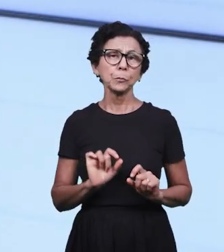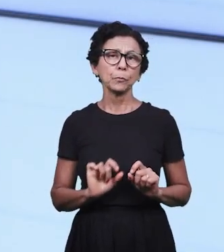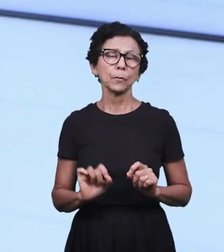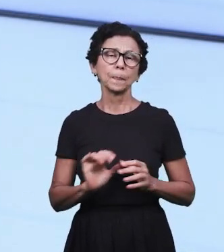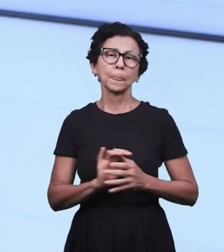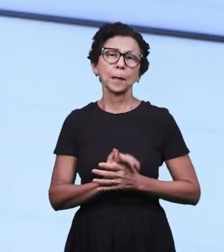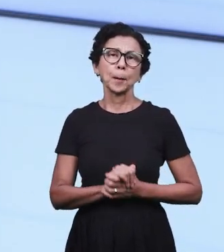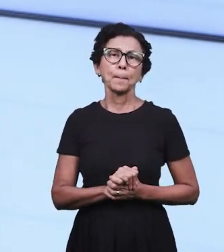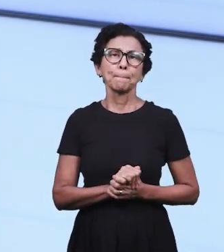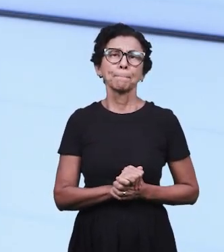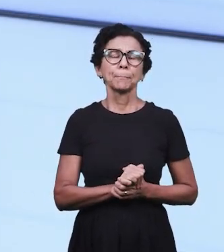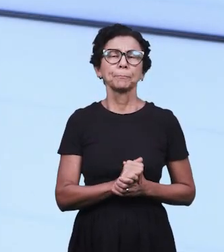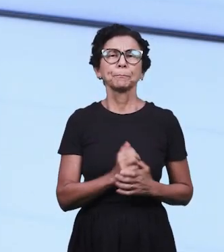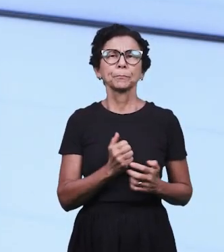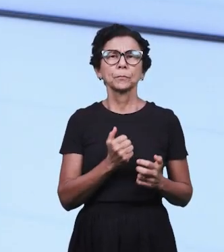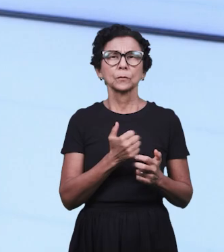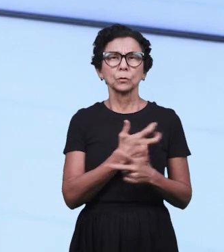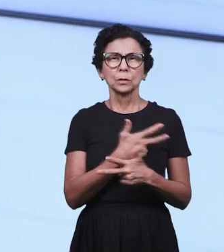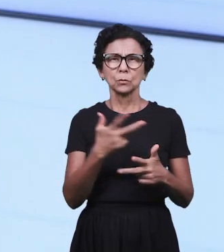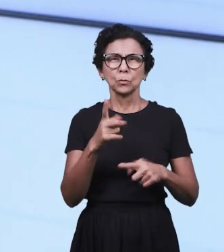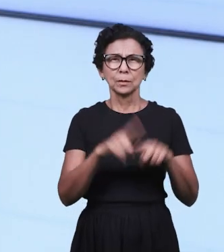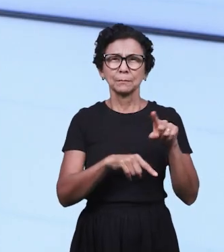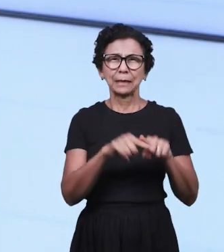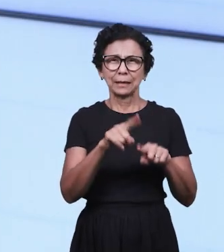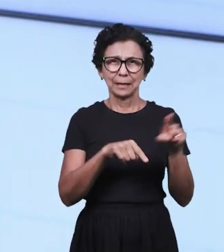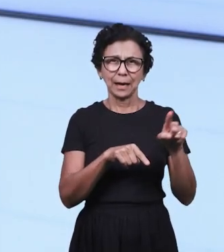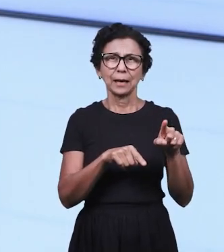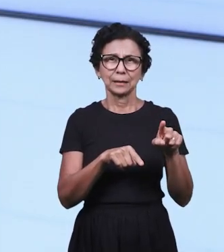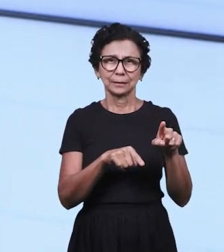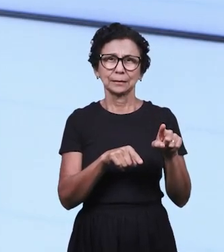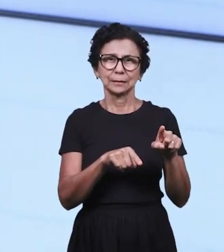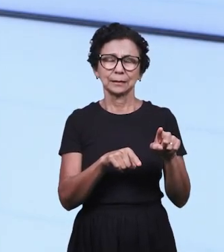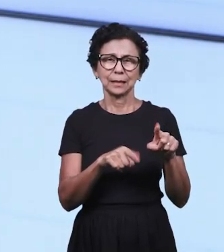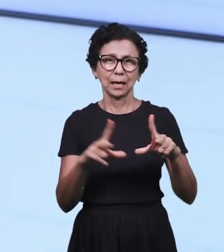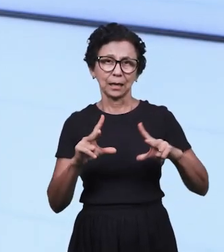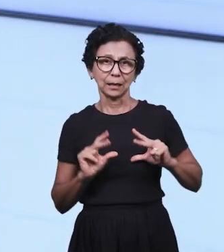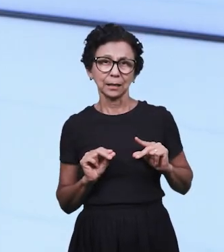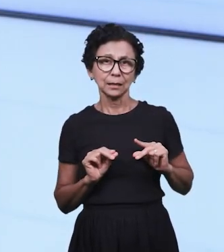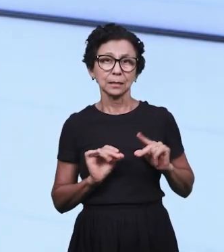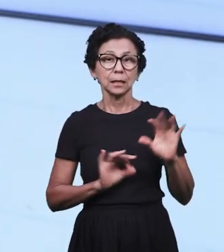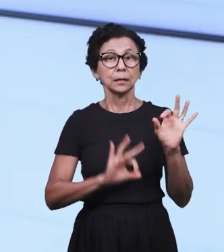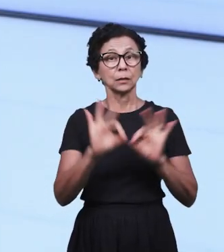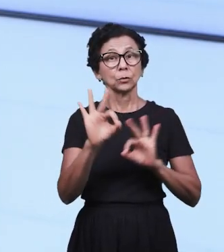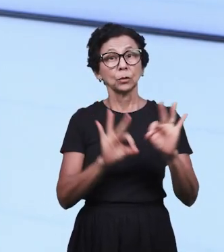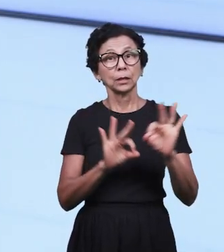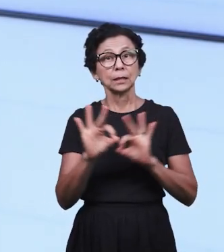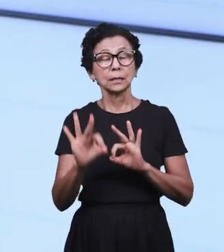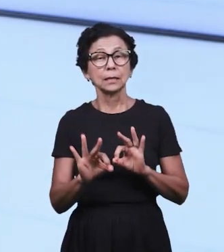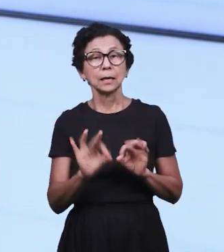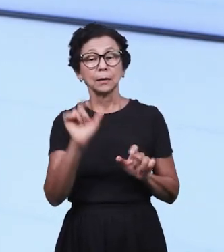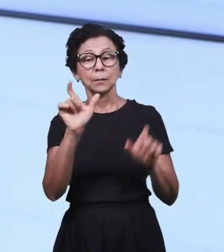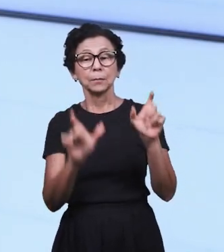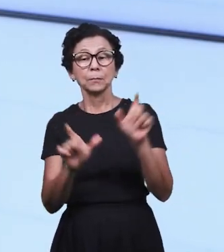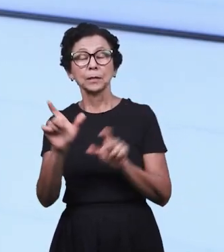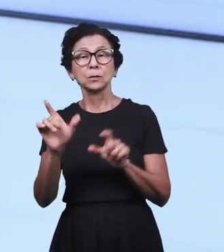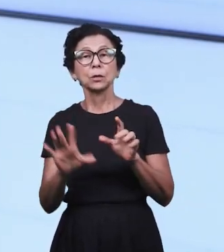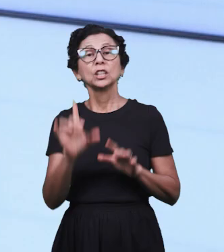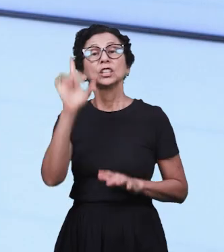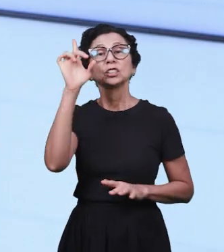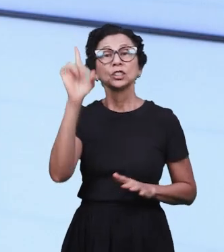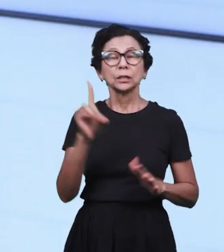bens eles serão organizados, para que possa haver a partilha dos bens, e